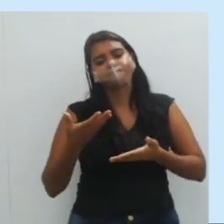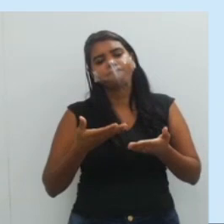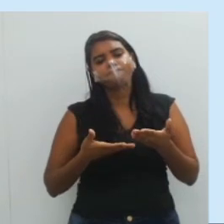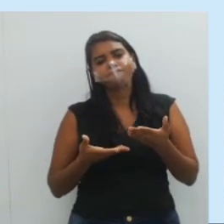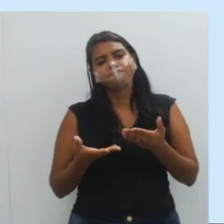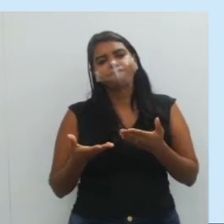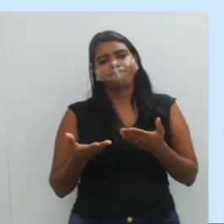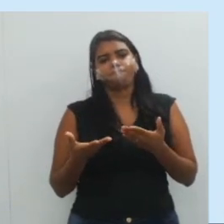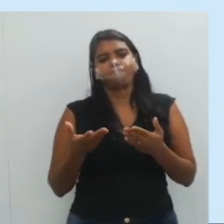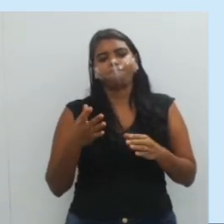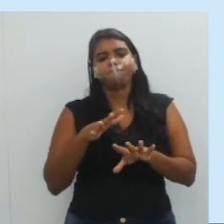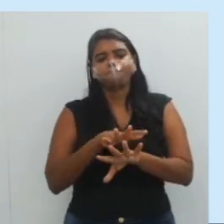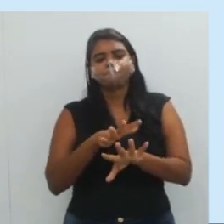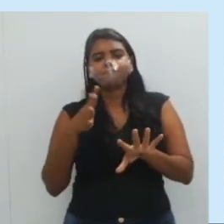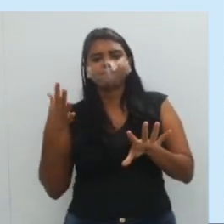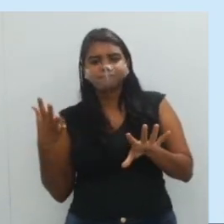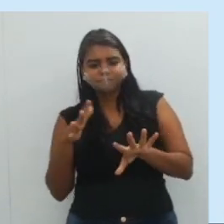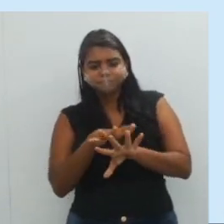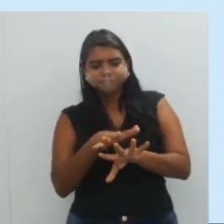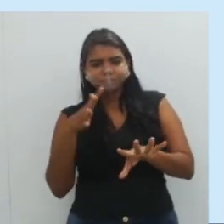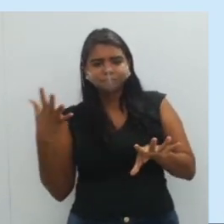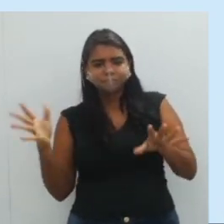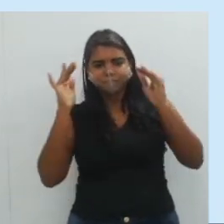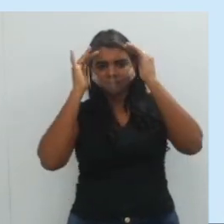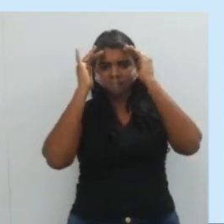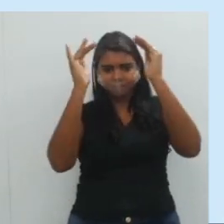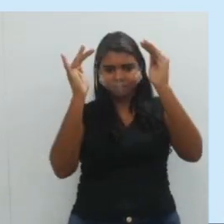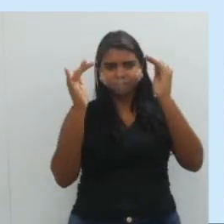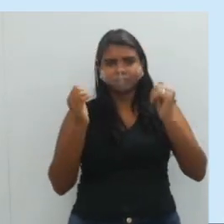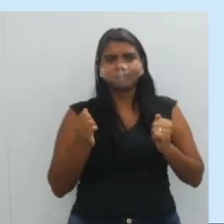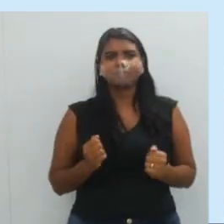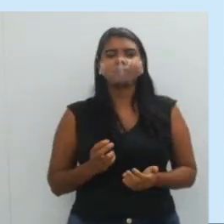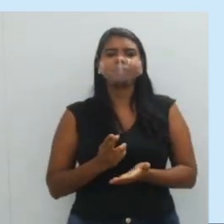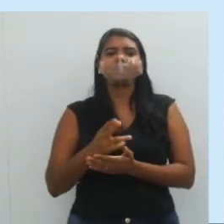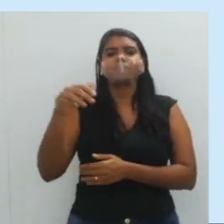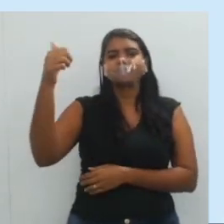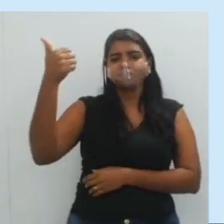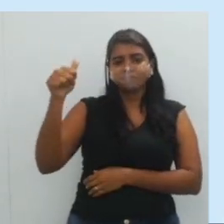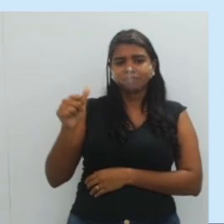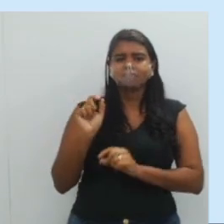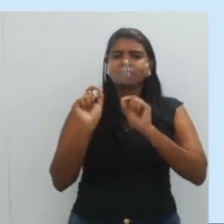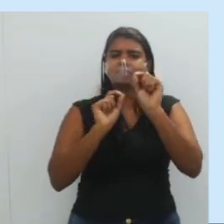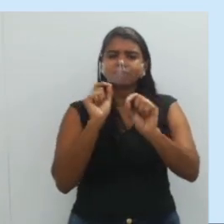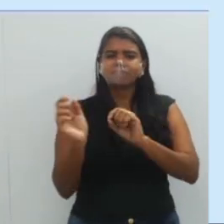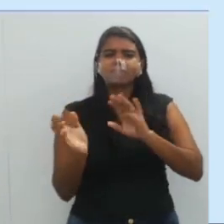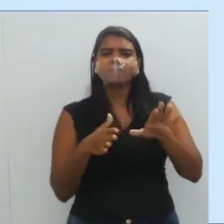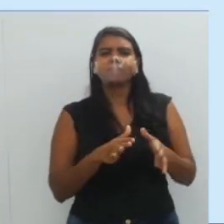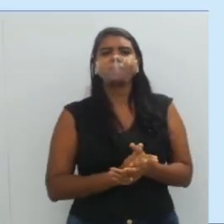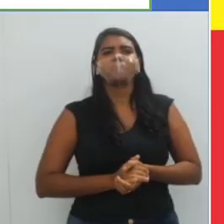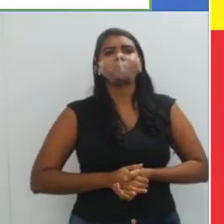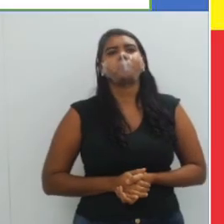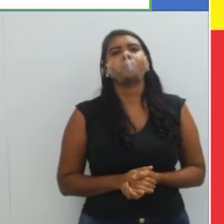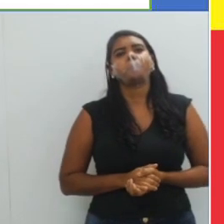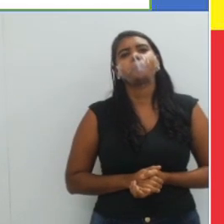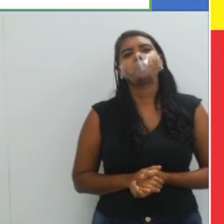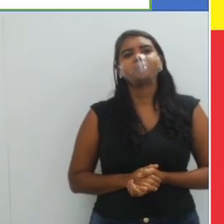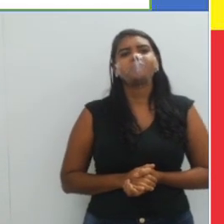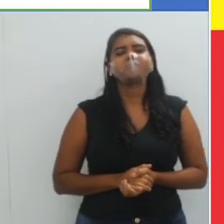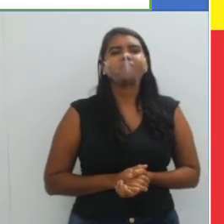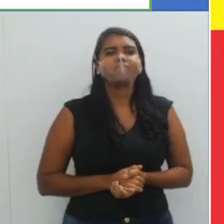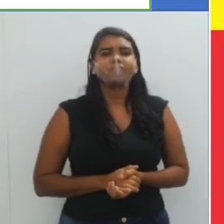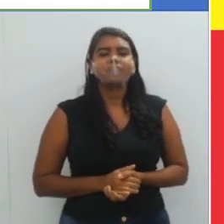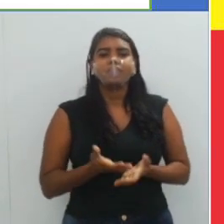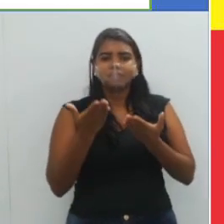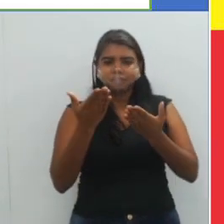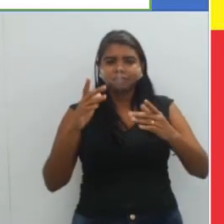a exclusão, então, respeito às minorias. Vamos continuar, vamos analisar o que são minorias. Então,